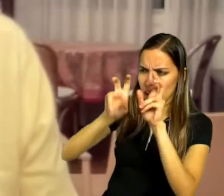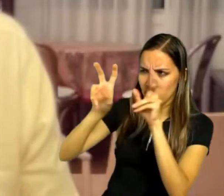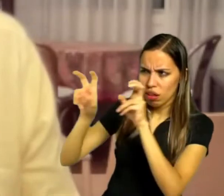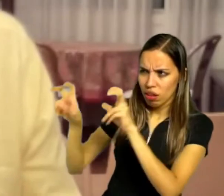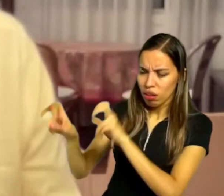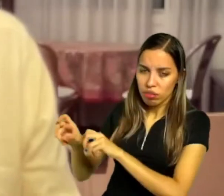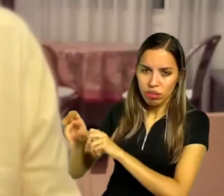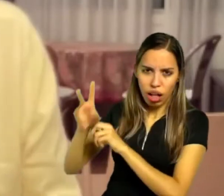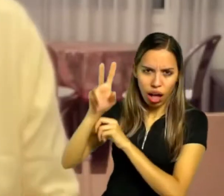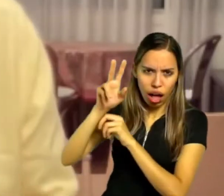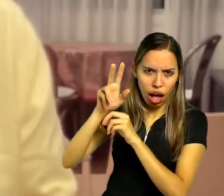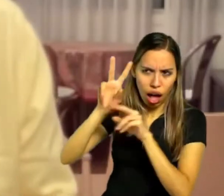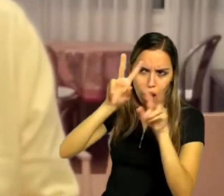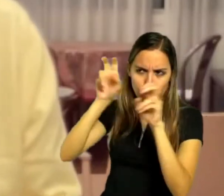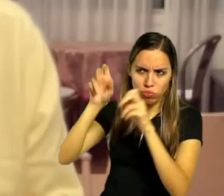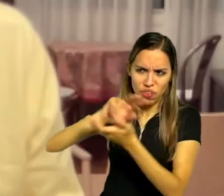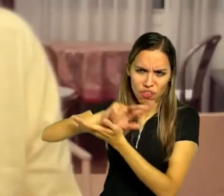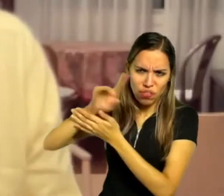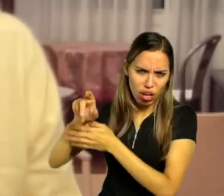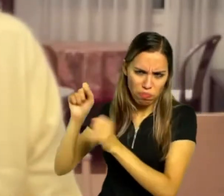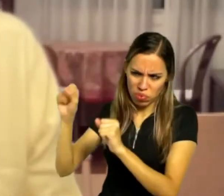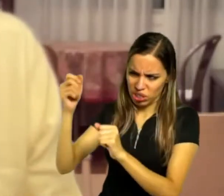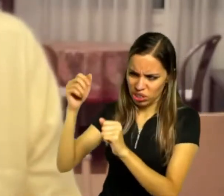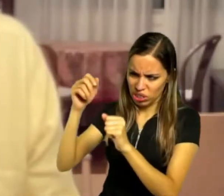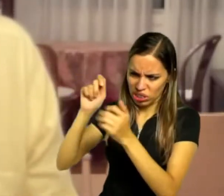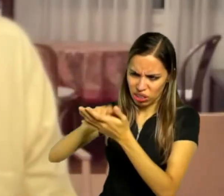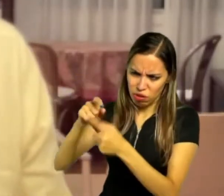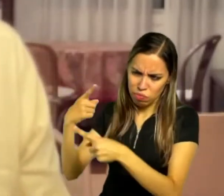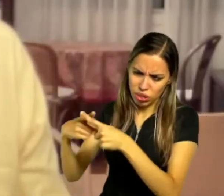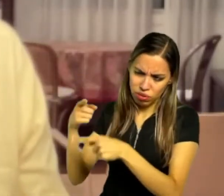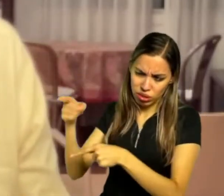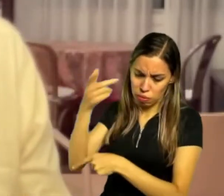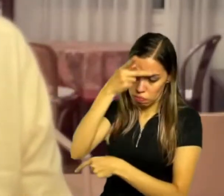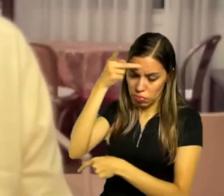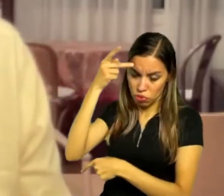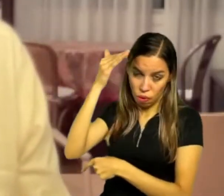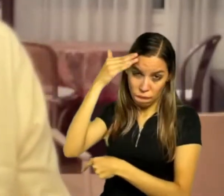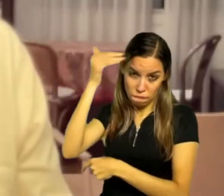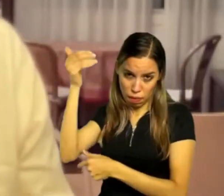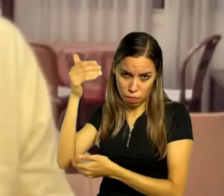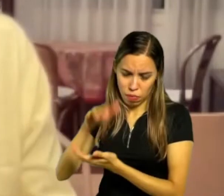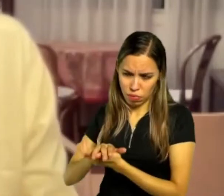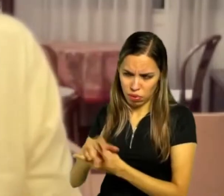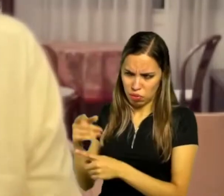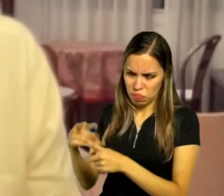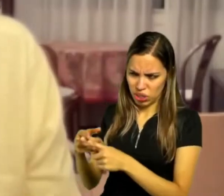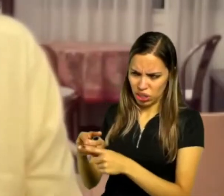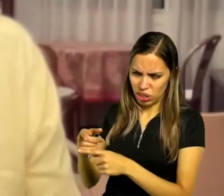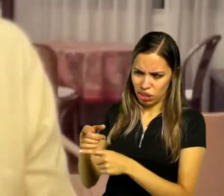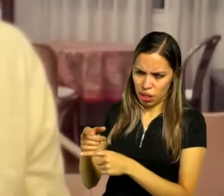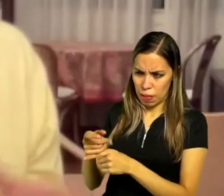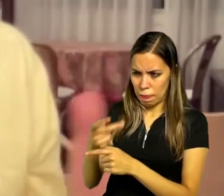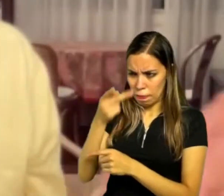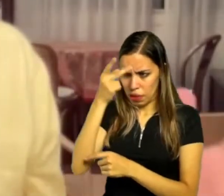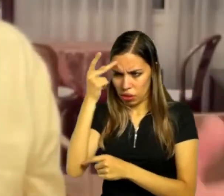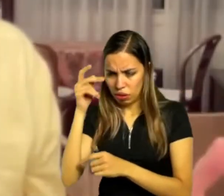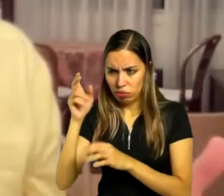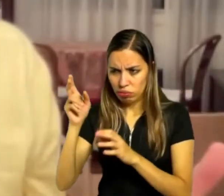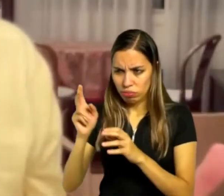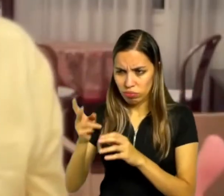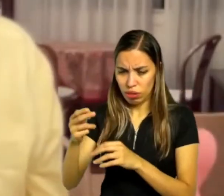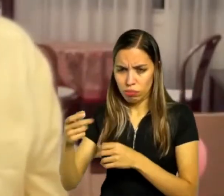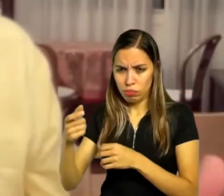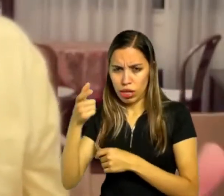gênio, e os gênios, as pessoas vão sempre se interessar por textos escritos por gênios. Agora, se você não